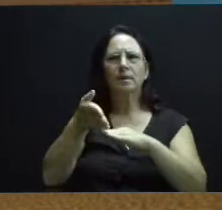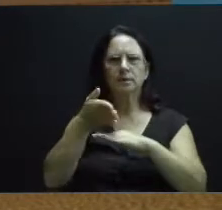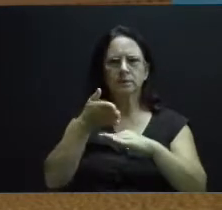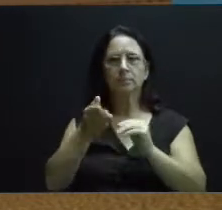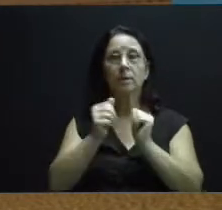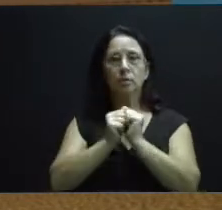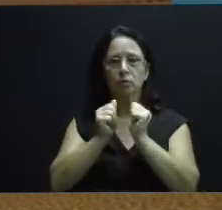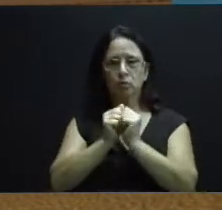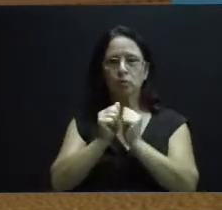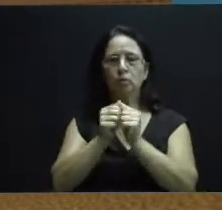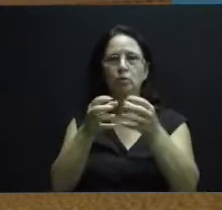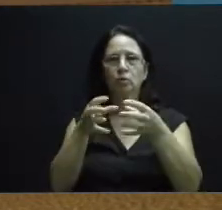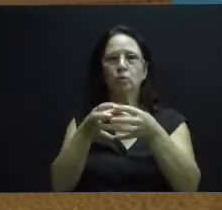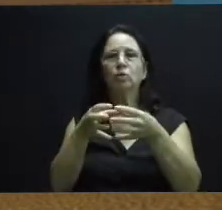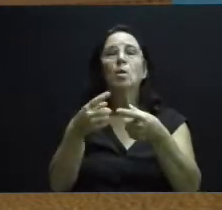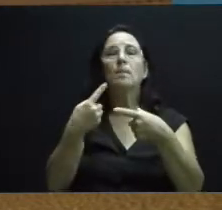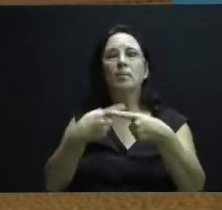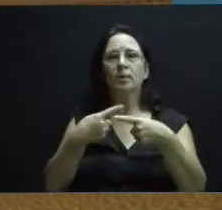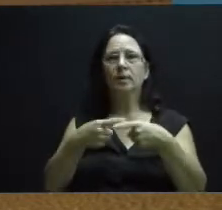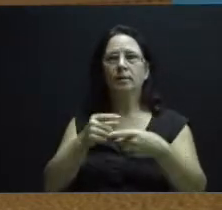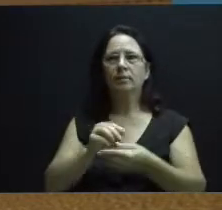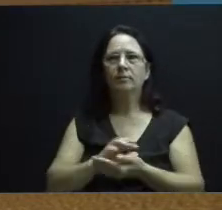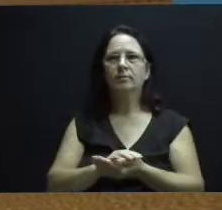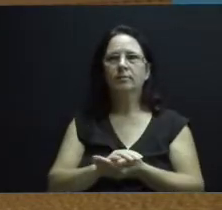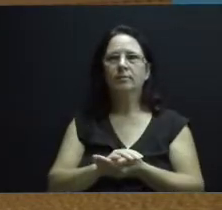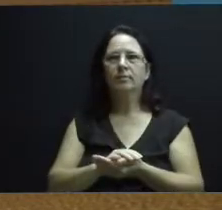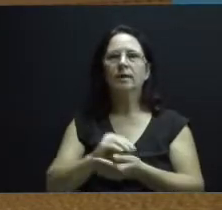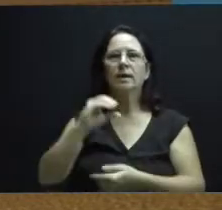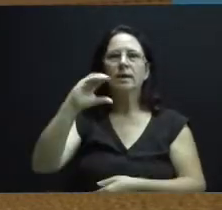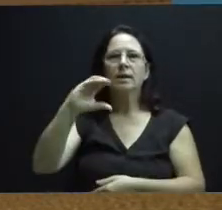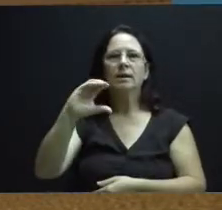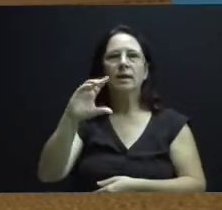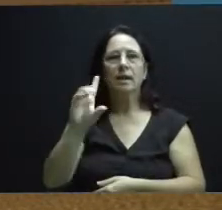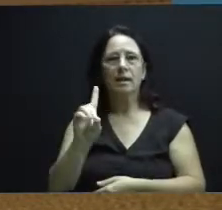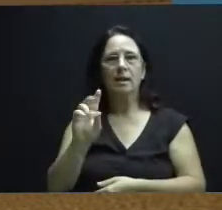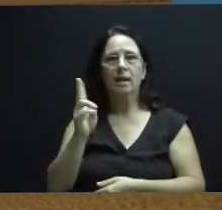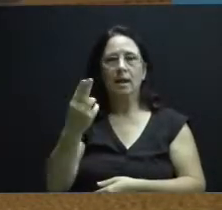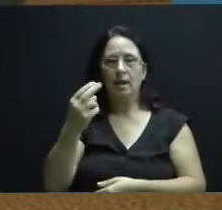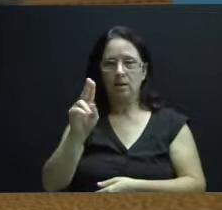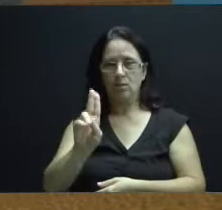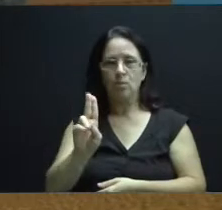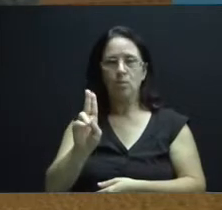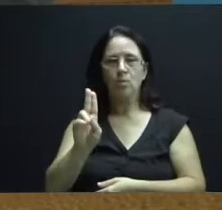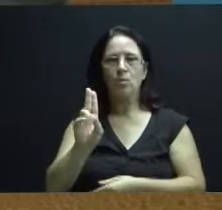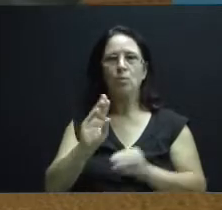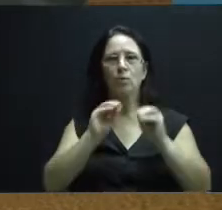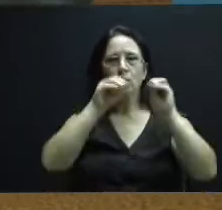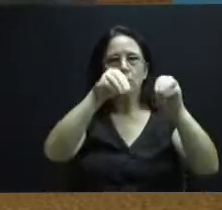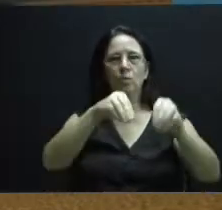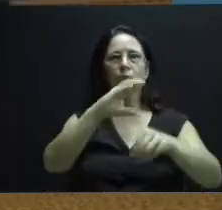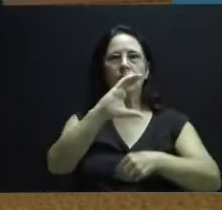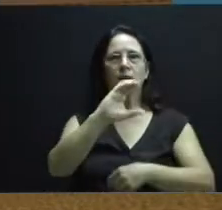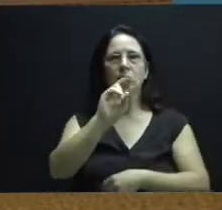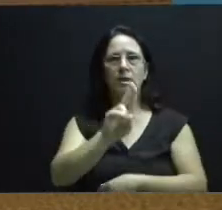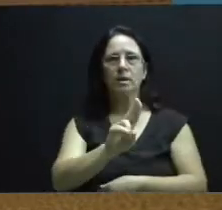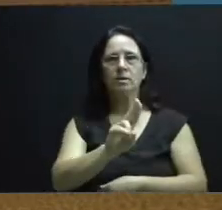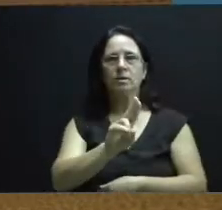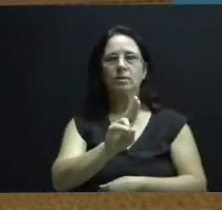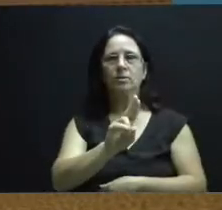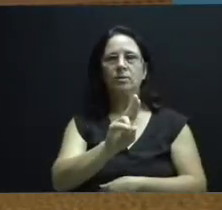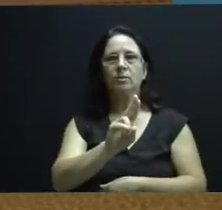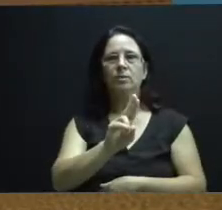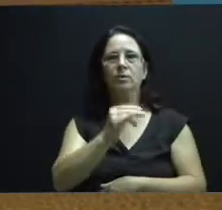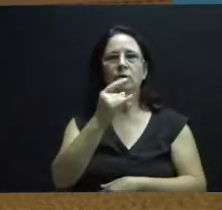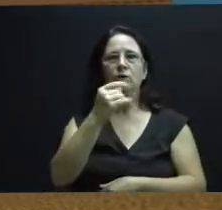comissão o motivo maior a cdh hoje está implantando aqui no 7o com 18 andares